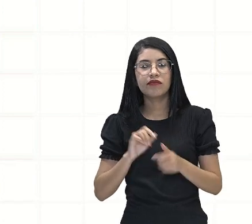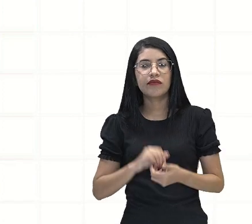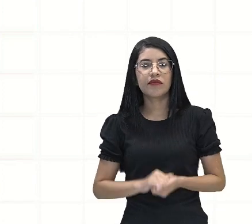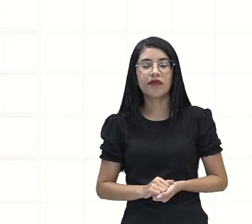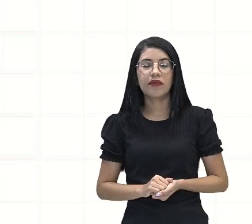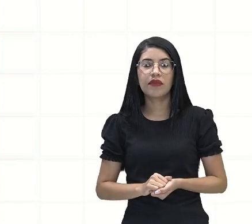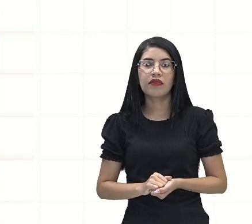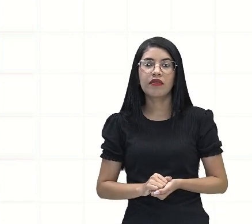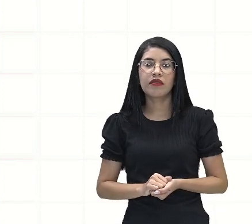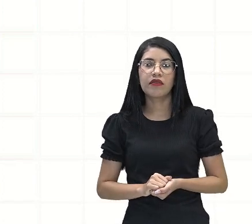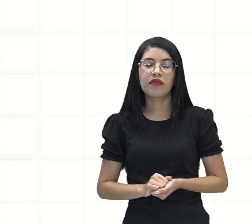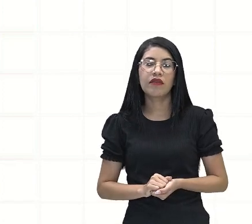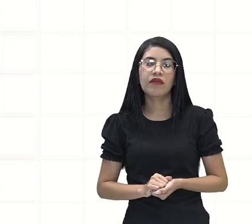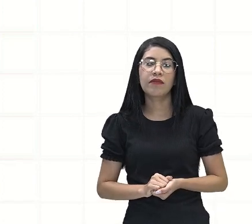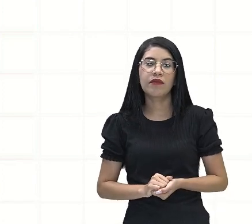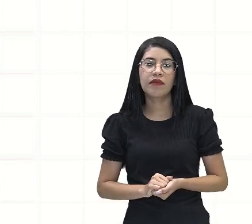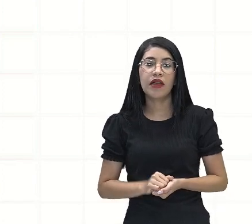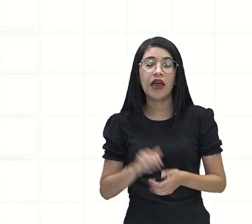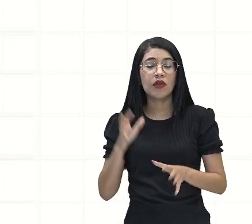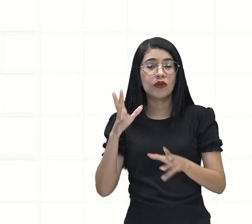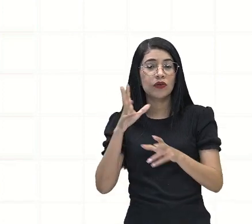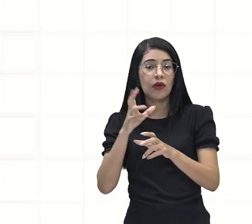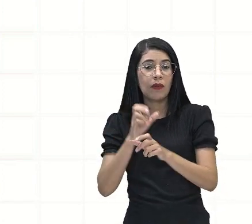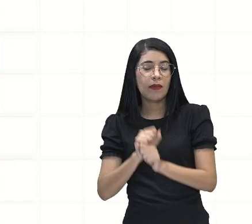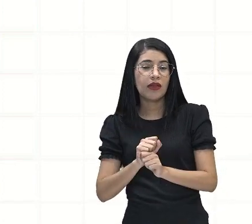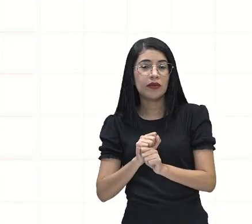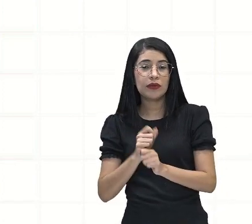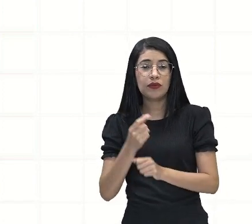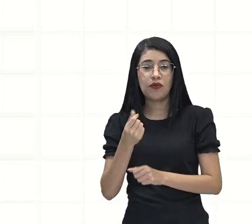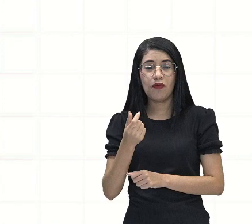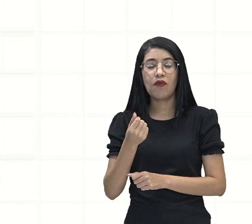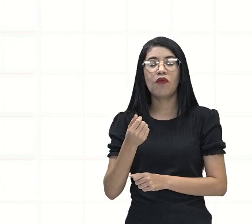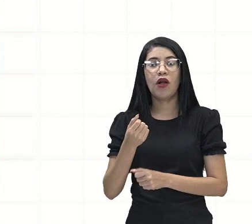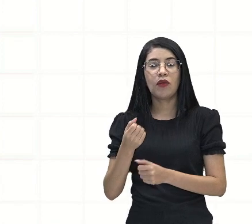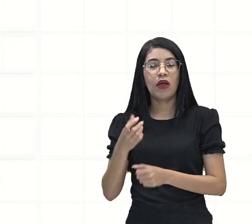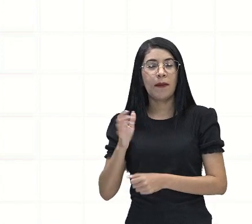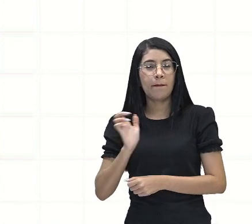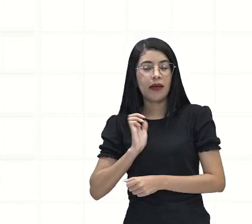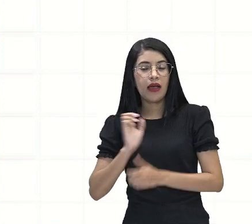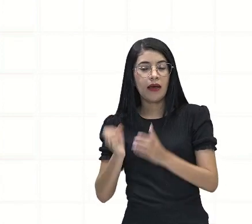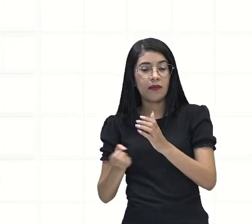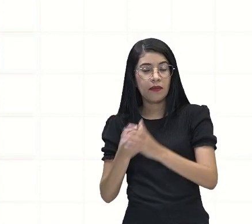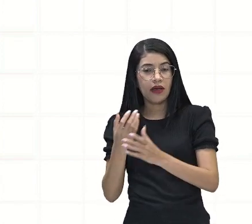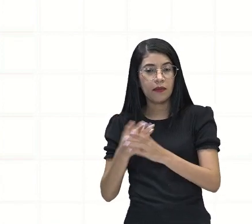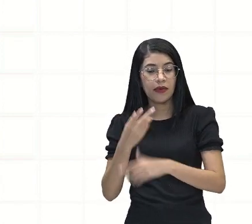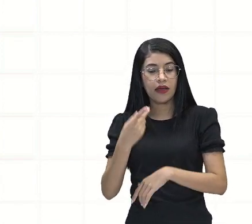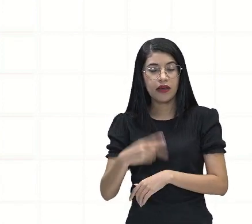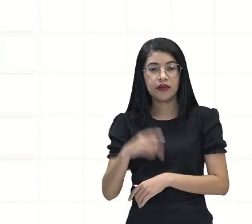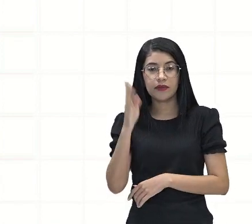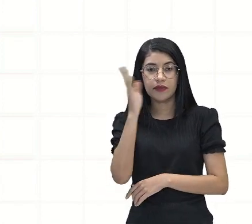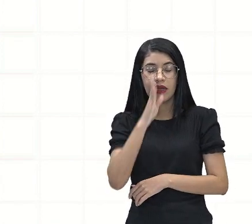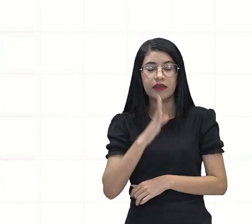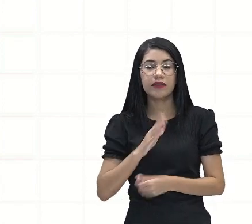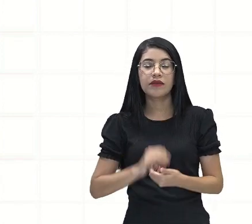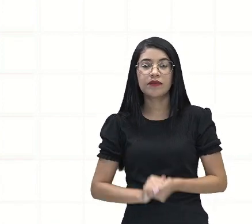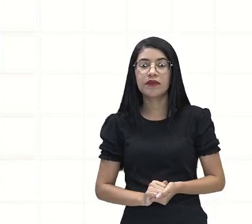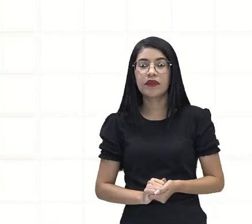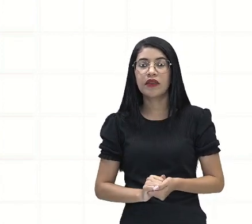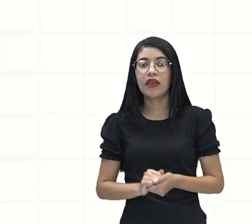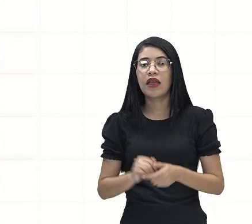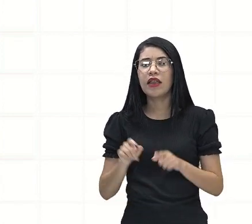capita é toda a riqueza né produzida no território brasileiro essa riqueza vai